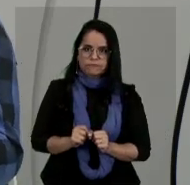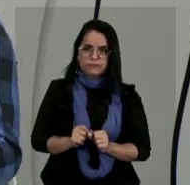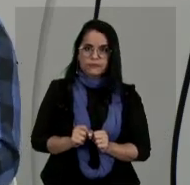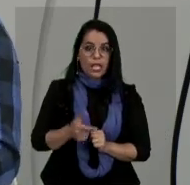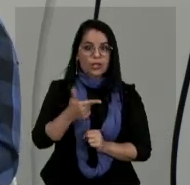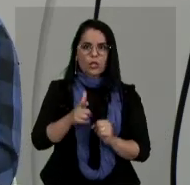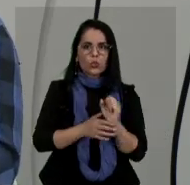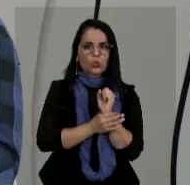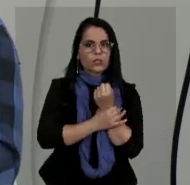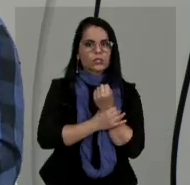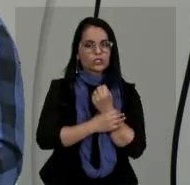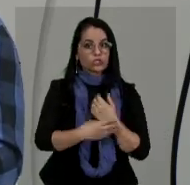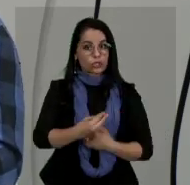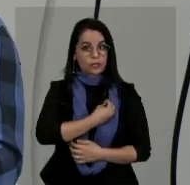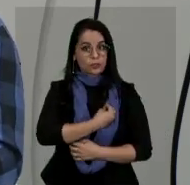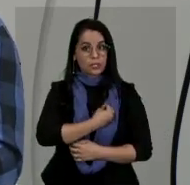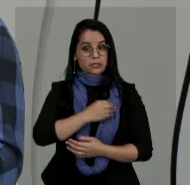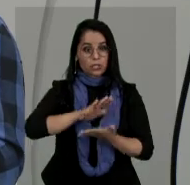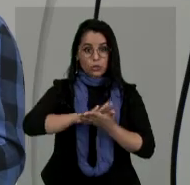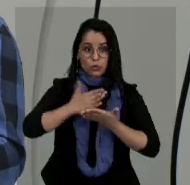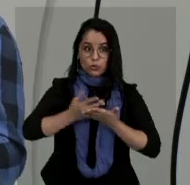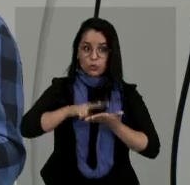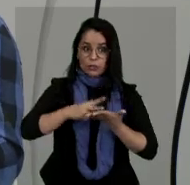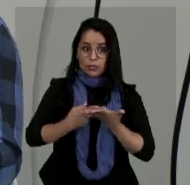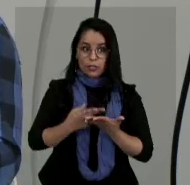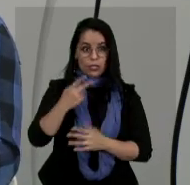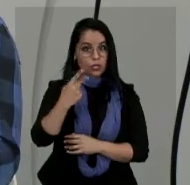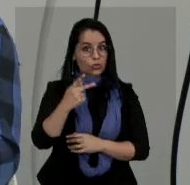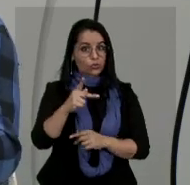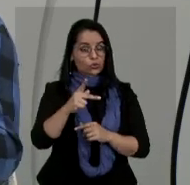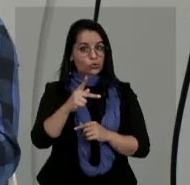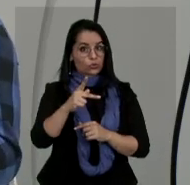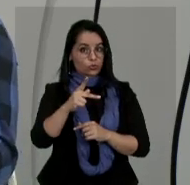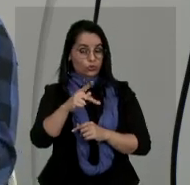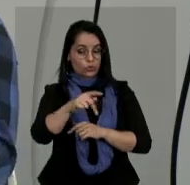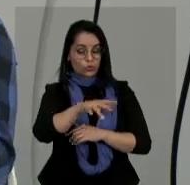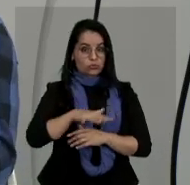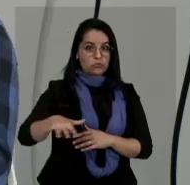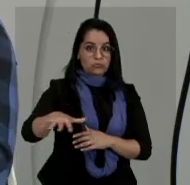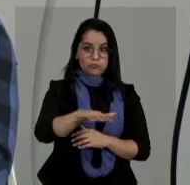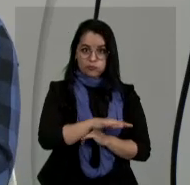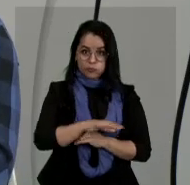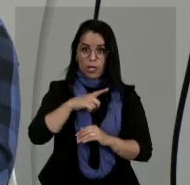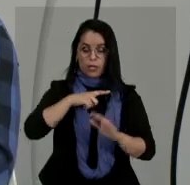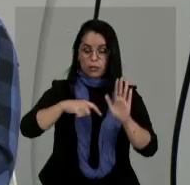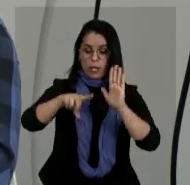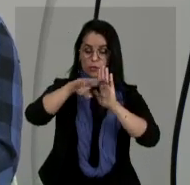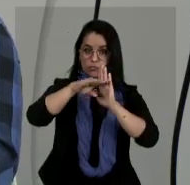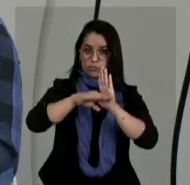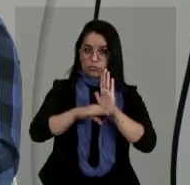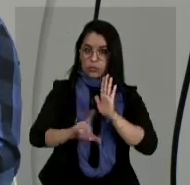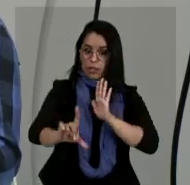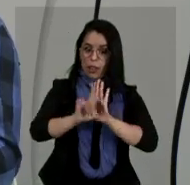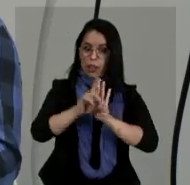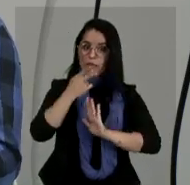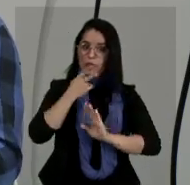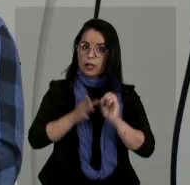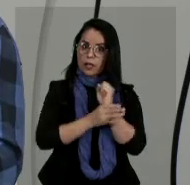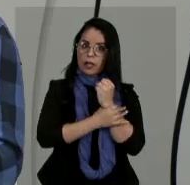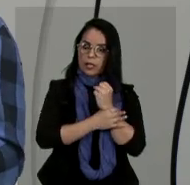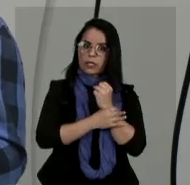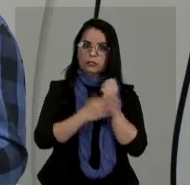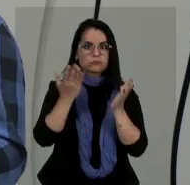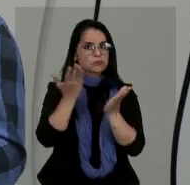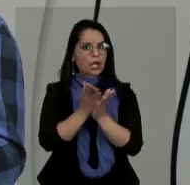não garantia da presença do intérprete de Libras nos seus parâmetros estabelecidos pela legislação, ela é uma violação de